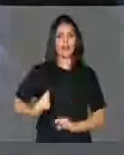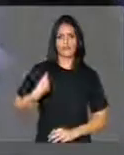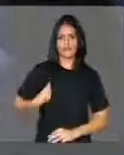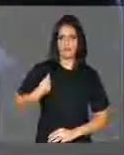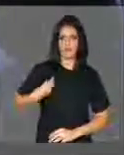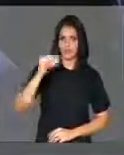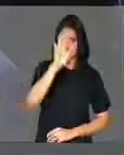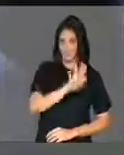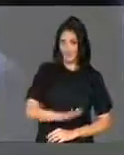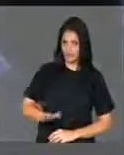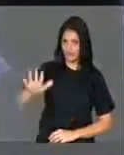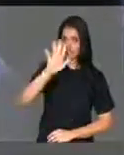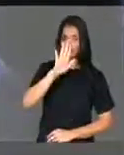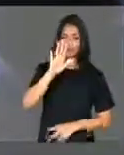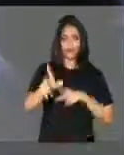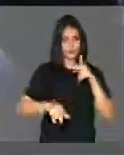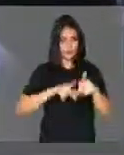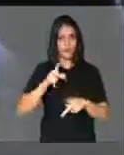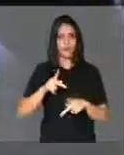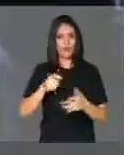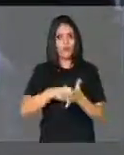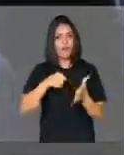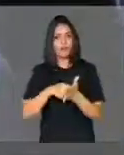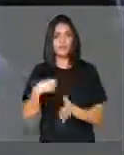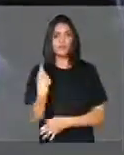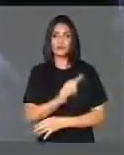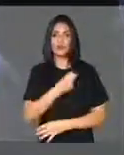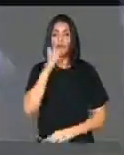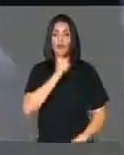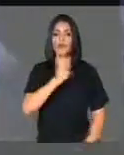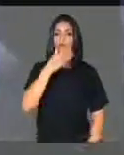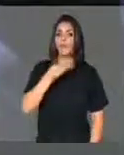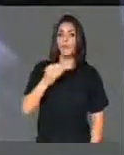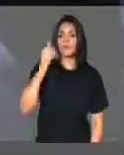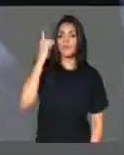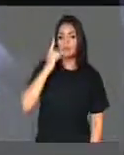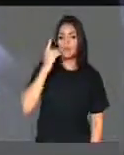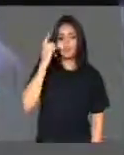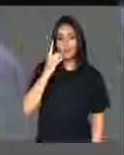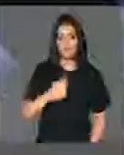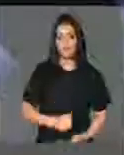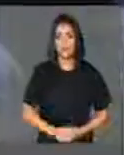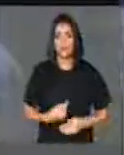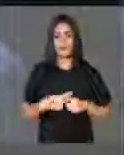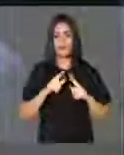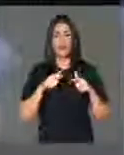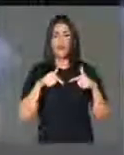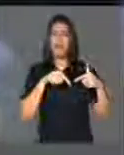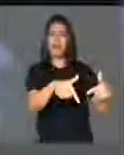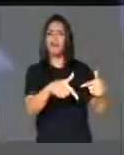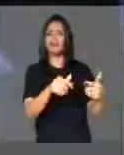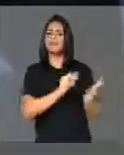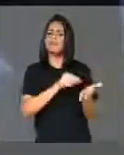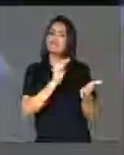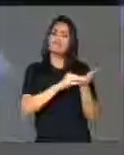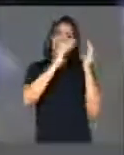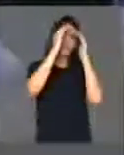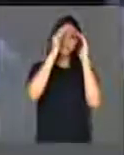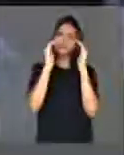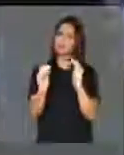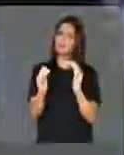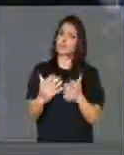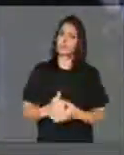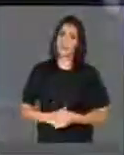casa, de todos os senhores e senhoras deputados, um firme pronunciamento a uma atitude desrespeitosa do Supremo Tribunal